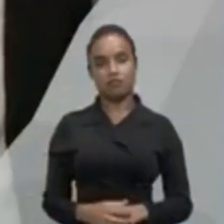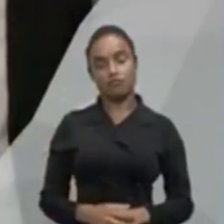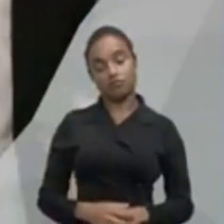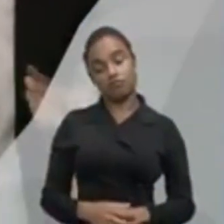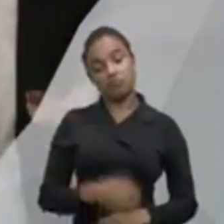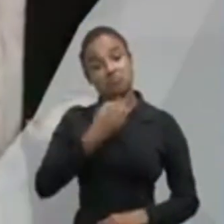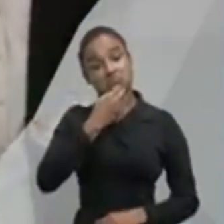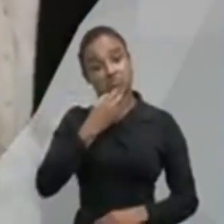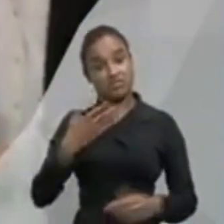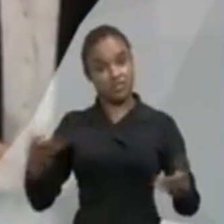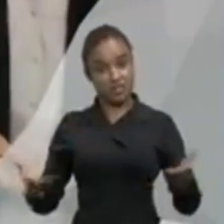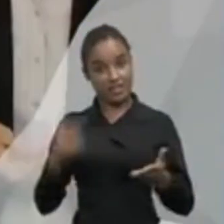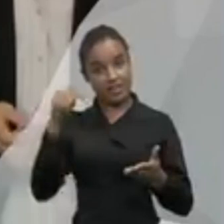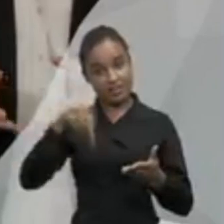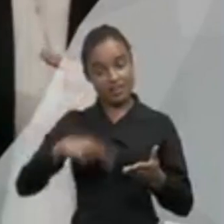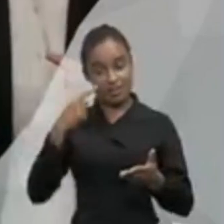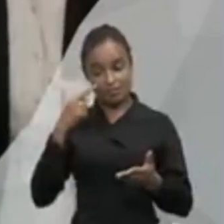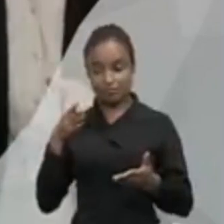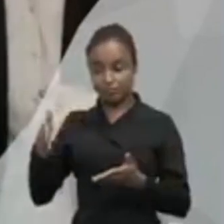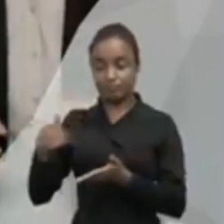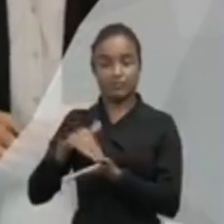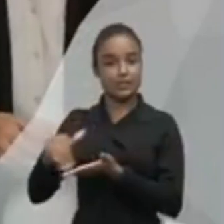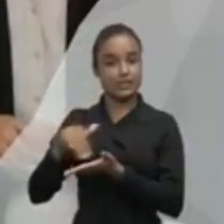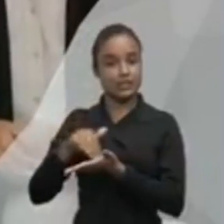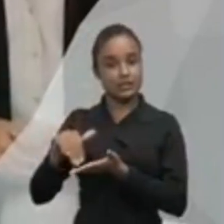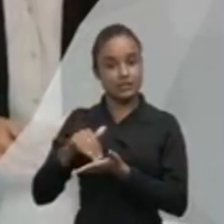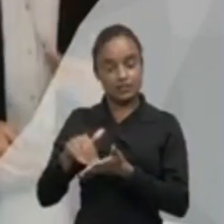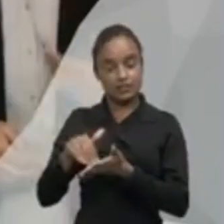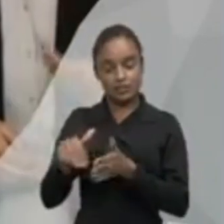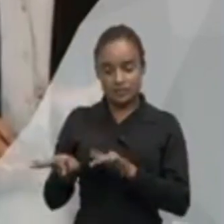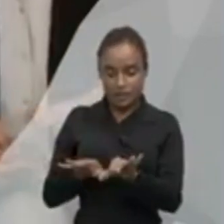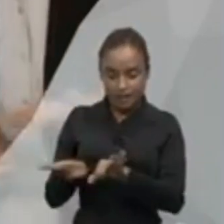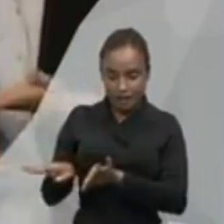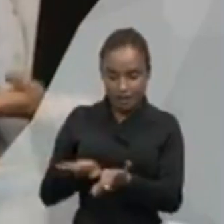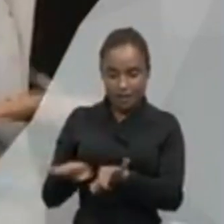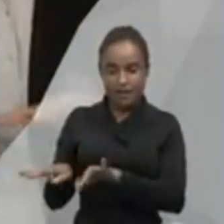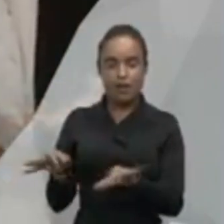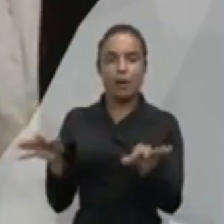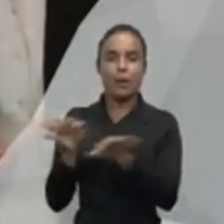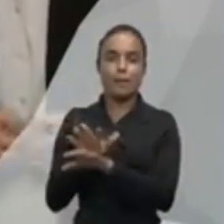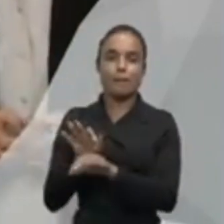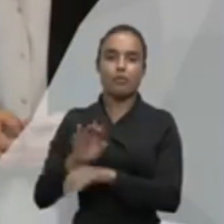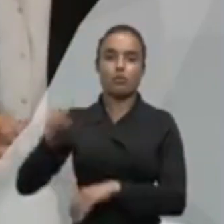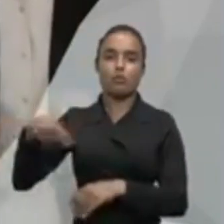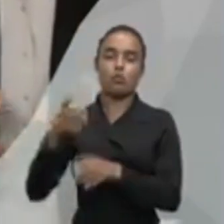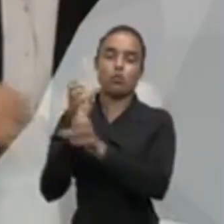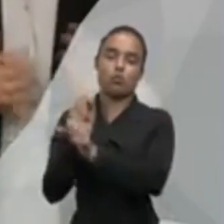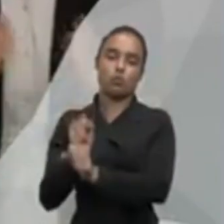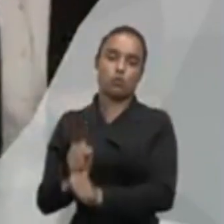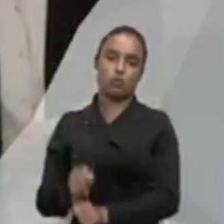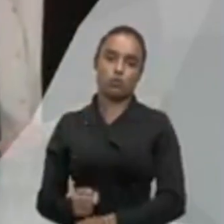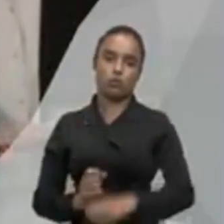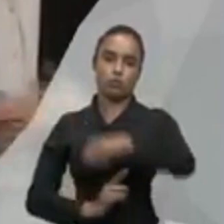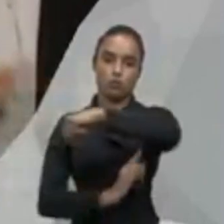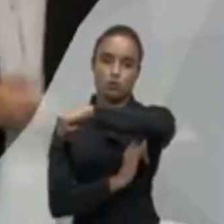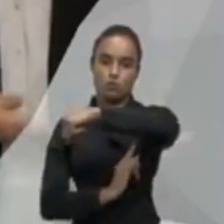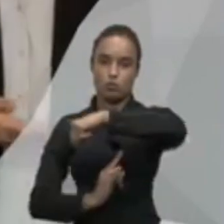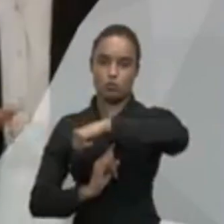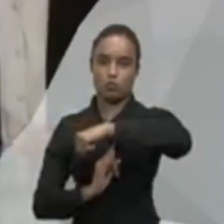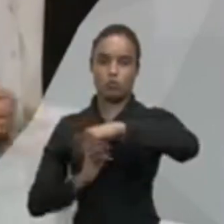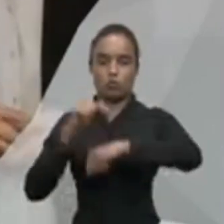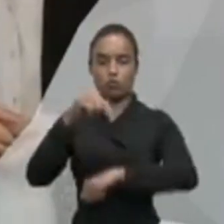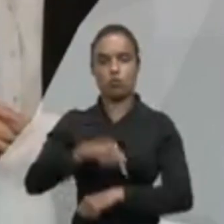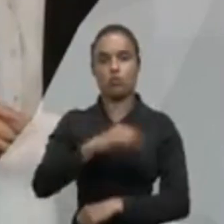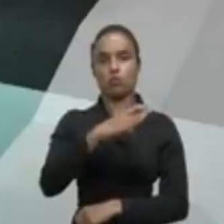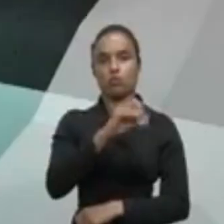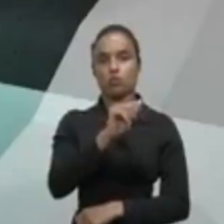Bom, agora eu vou para o meu escritório alinhar mais coisas do projeto e terminar os outros cálculos da ponte que vai interligar